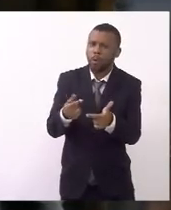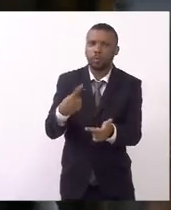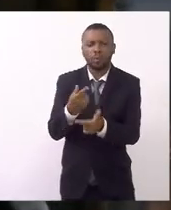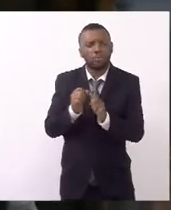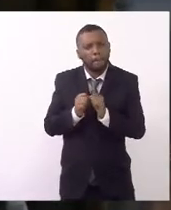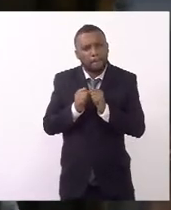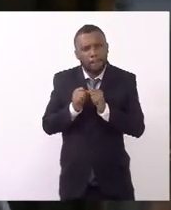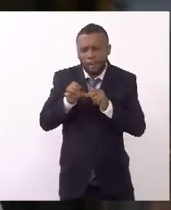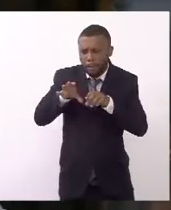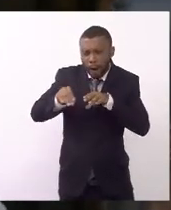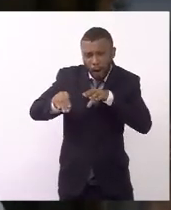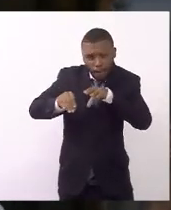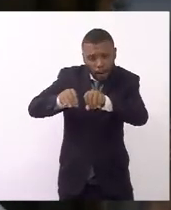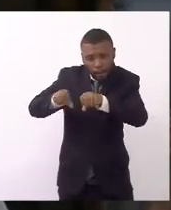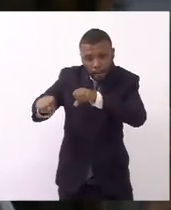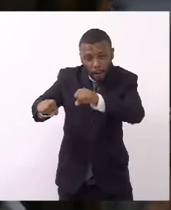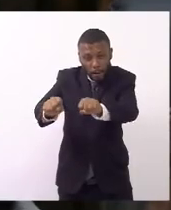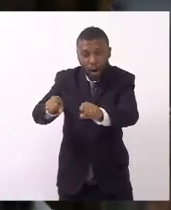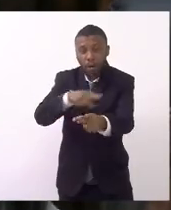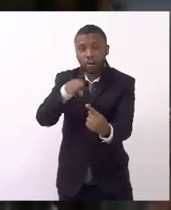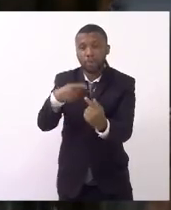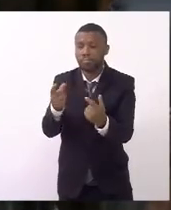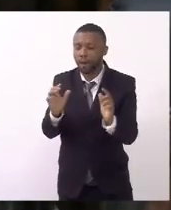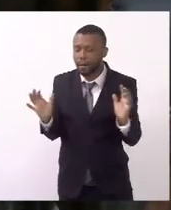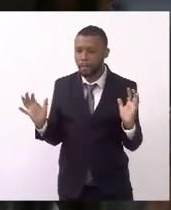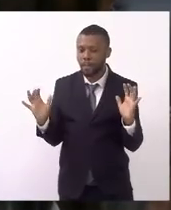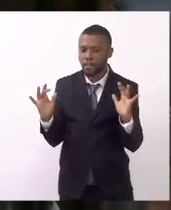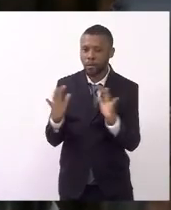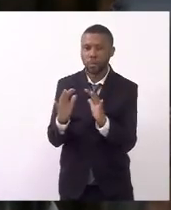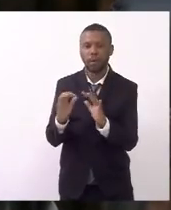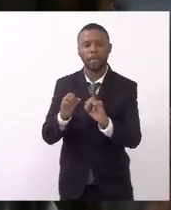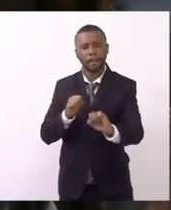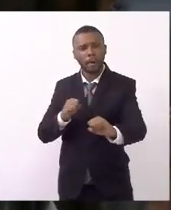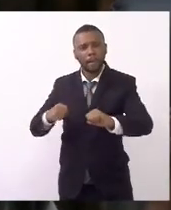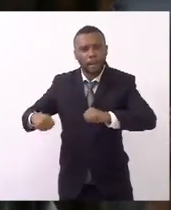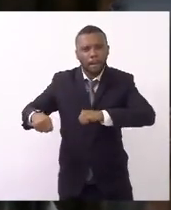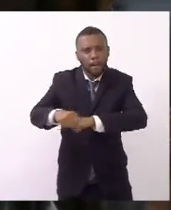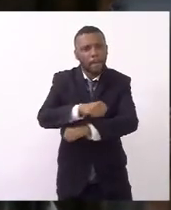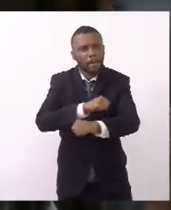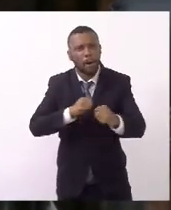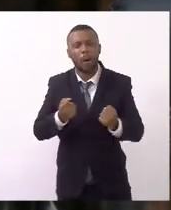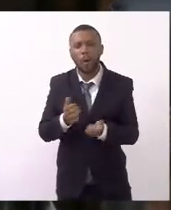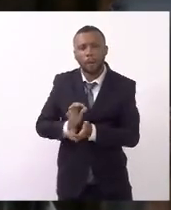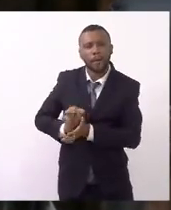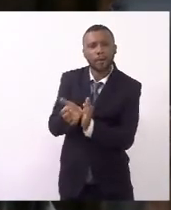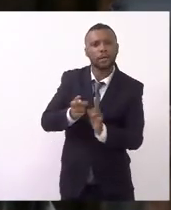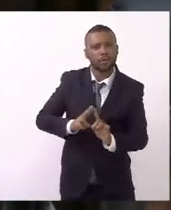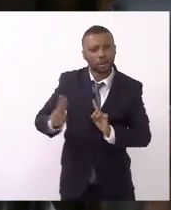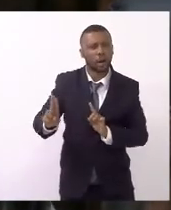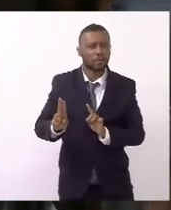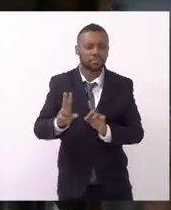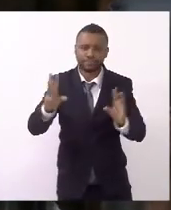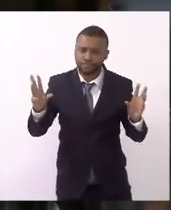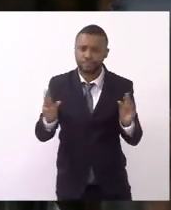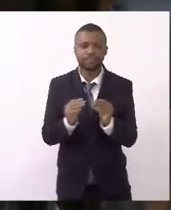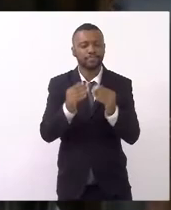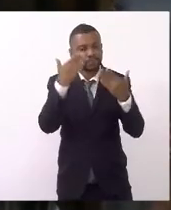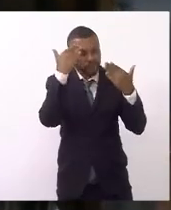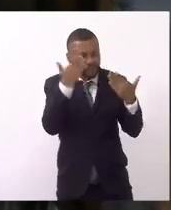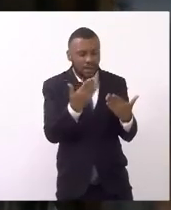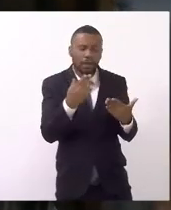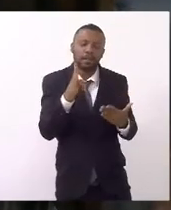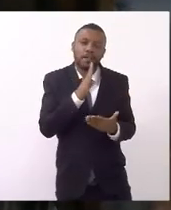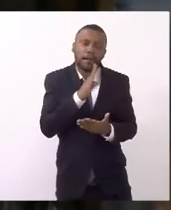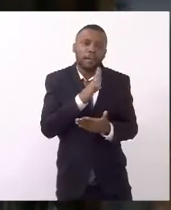espaços pra kilomba luz a enfrentar o racismo religioso é parte disso então muita gratidão e